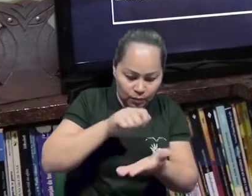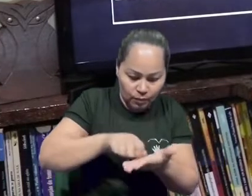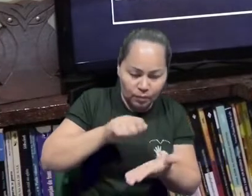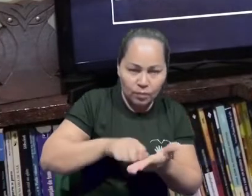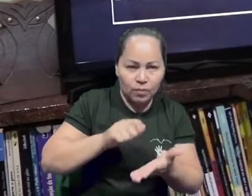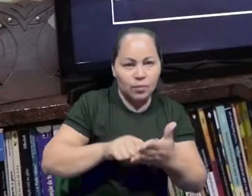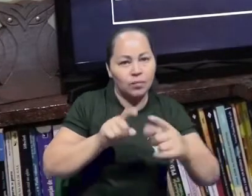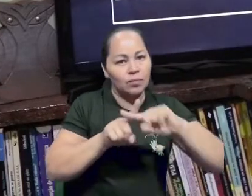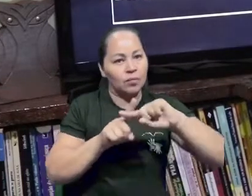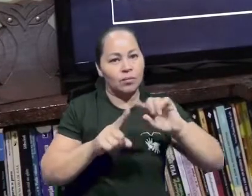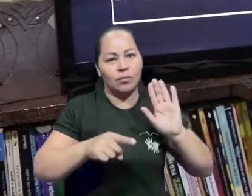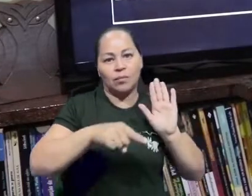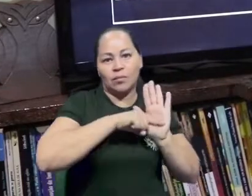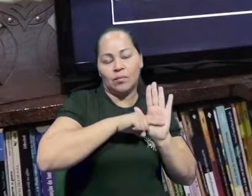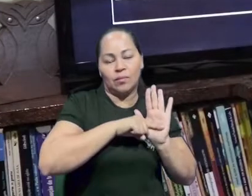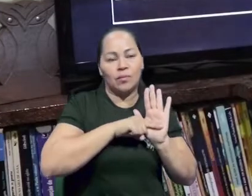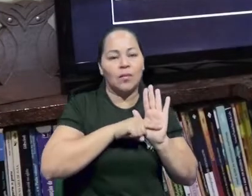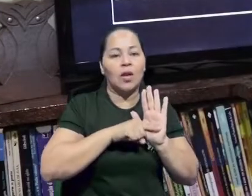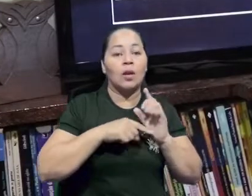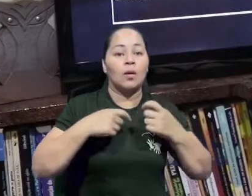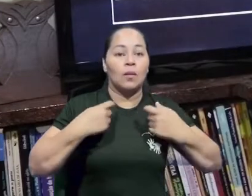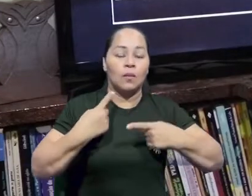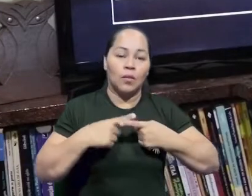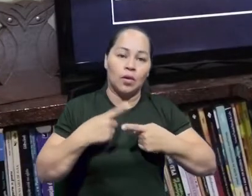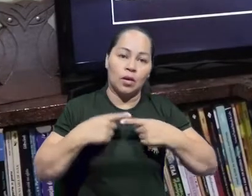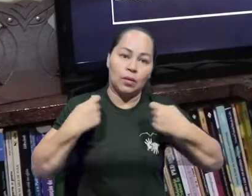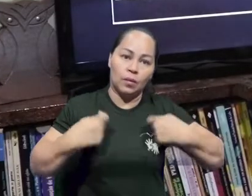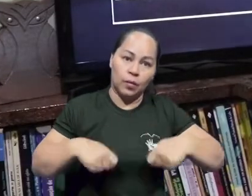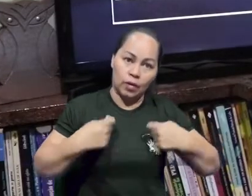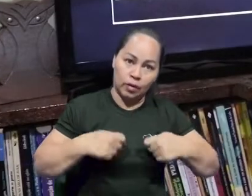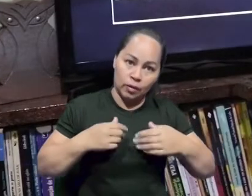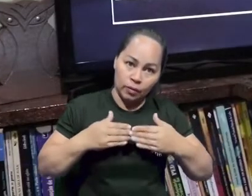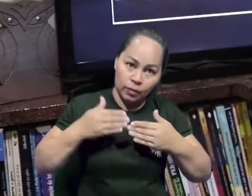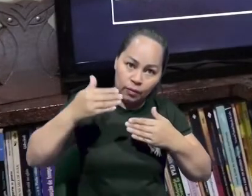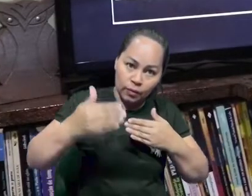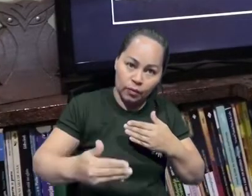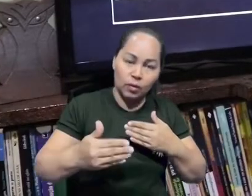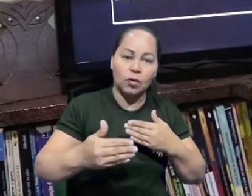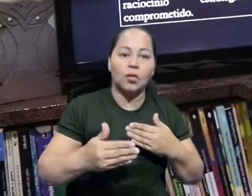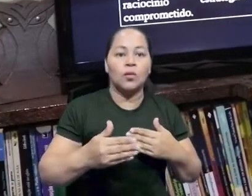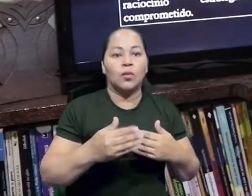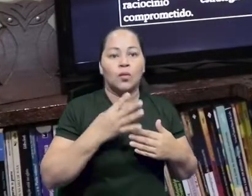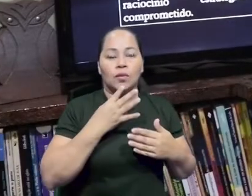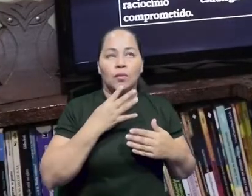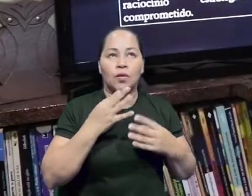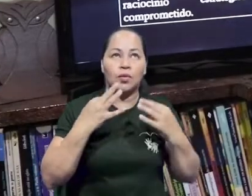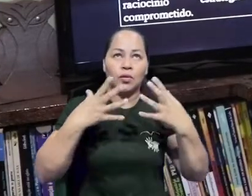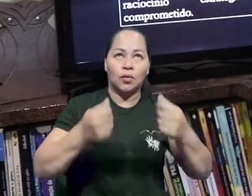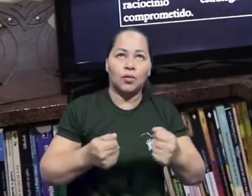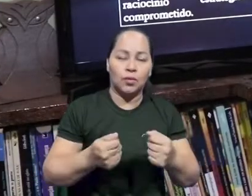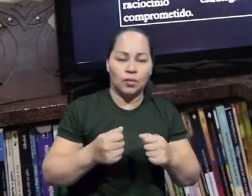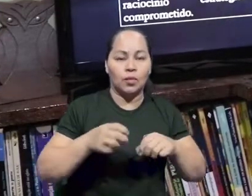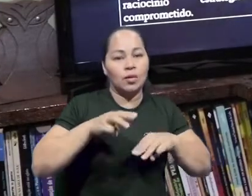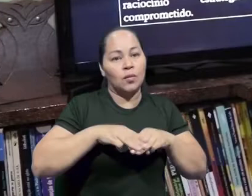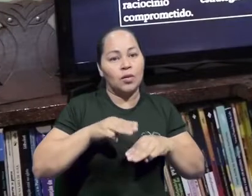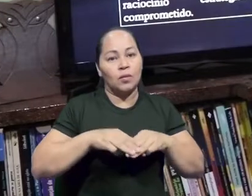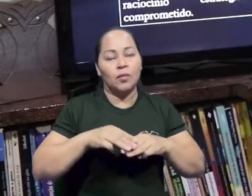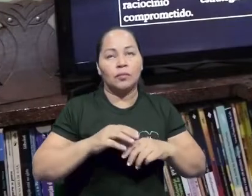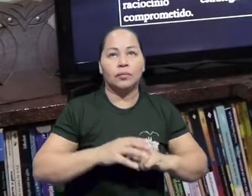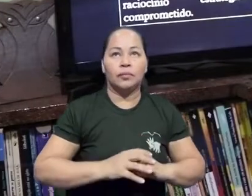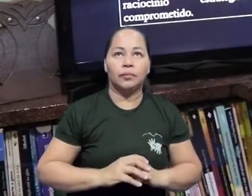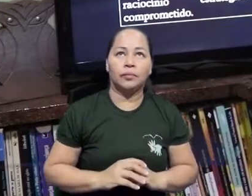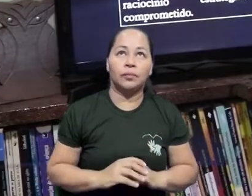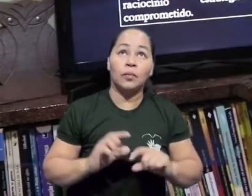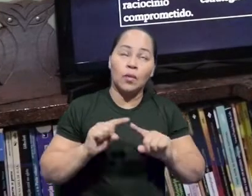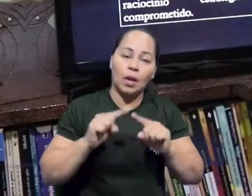adição, subtração, óbvio que ainda não vai conseguir enquanto não tiver aí o conhecimento prévio, né, básico da